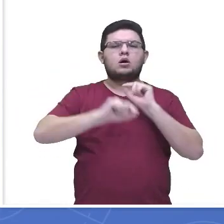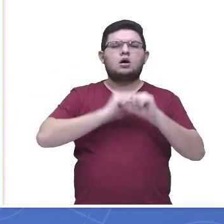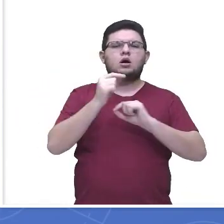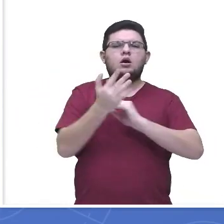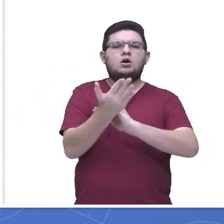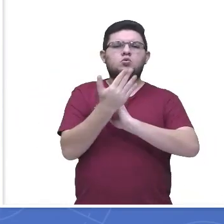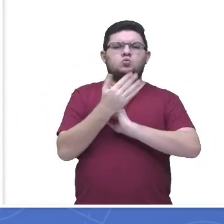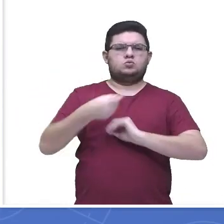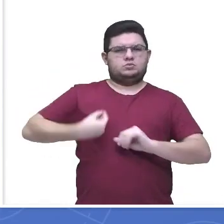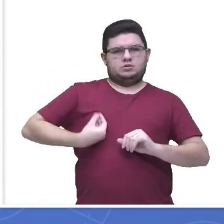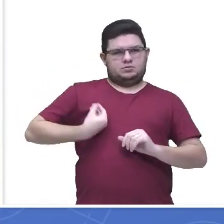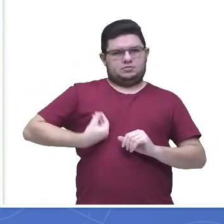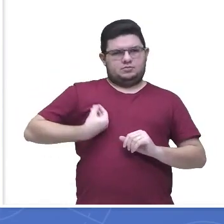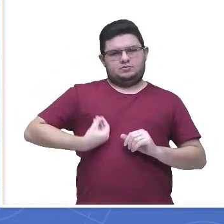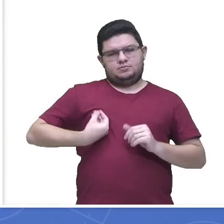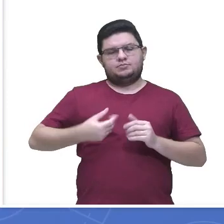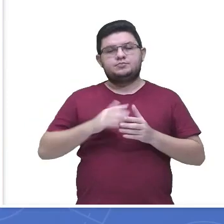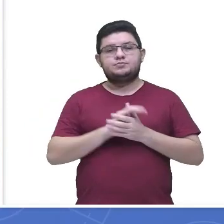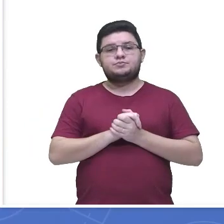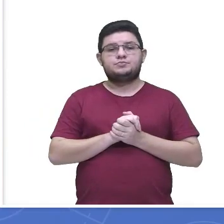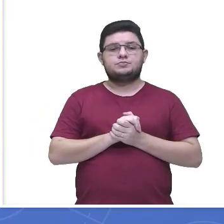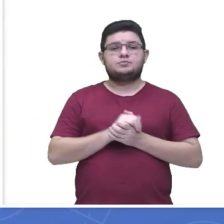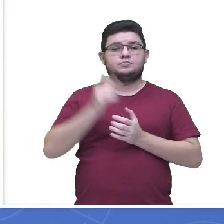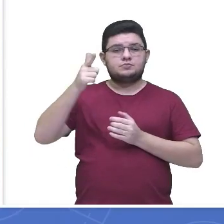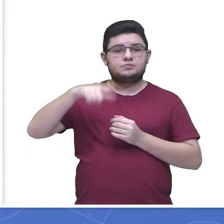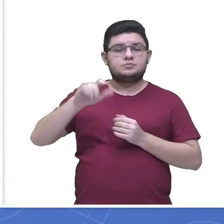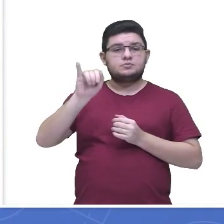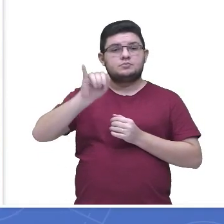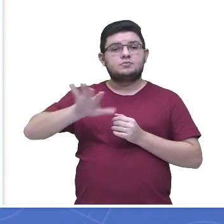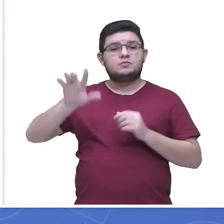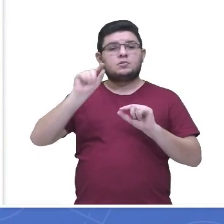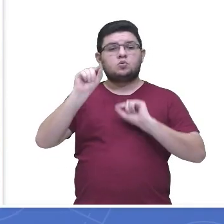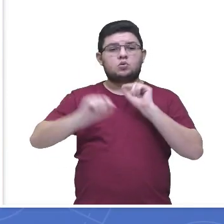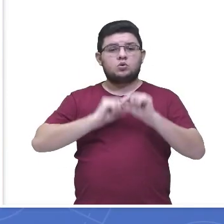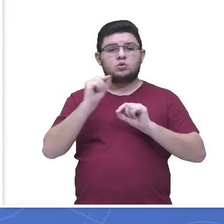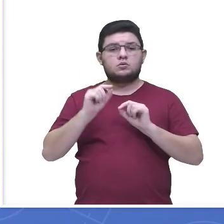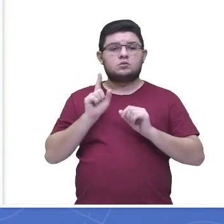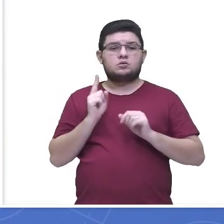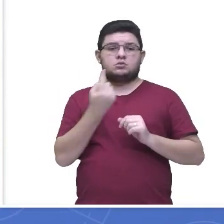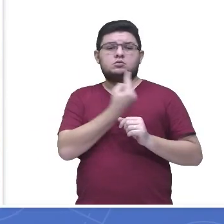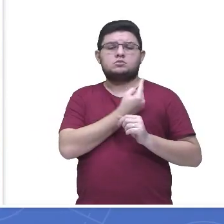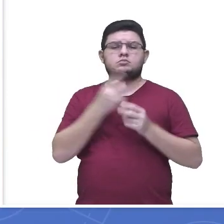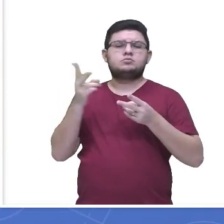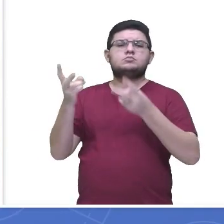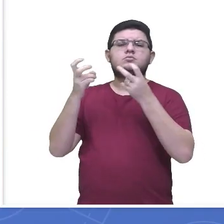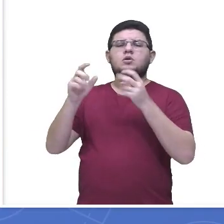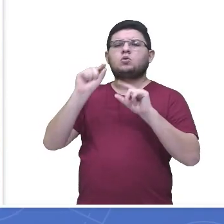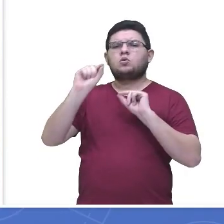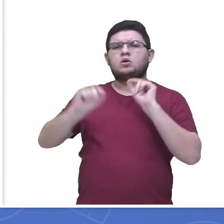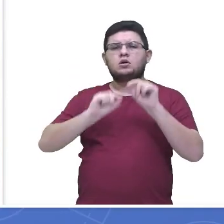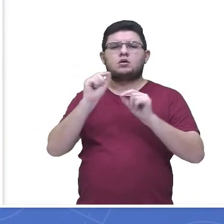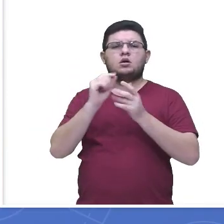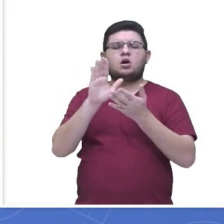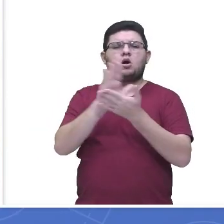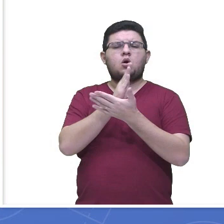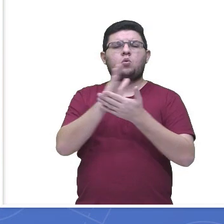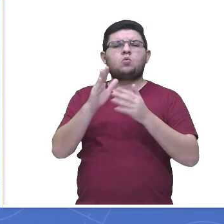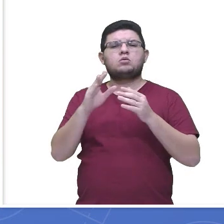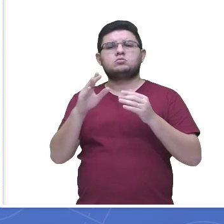dizer assim. Mas, na nossa próxima imagem, a gente vai observar aí algumas doenças que estão